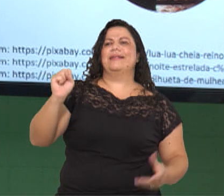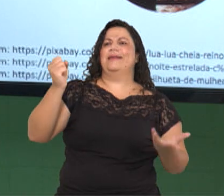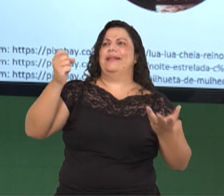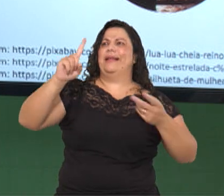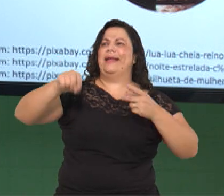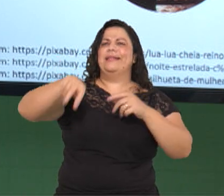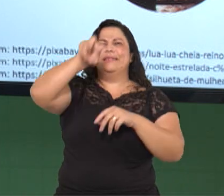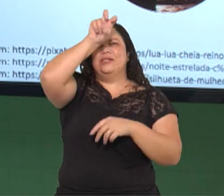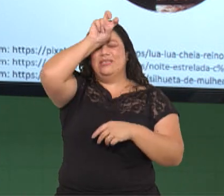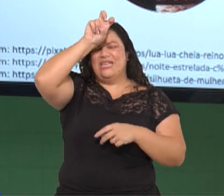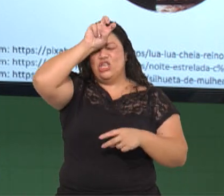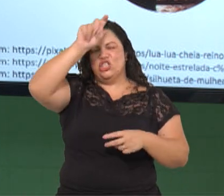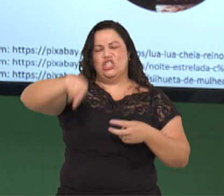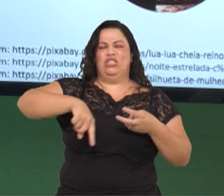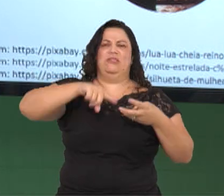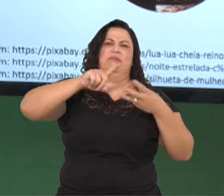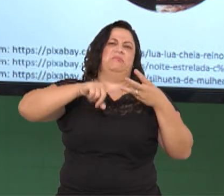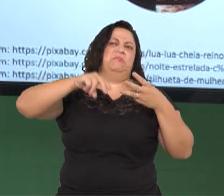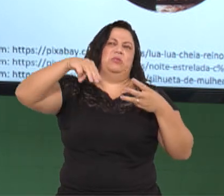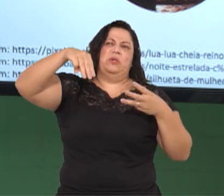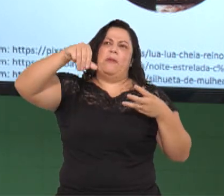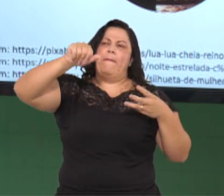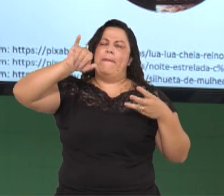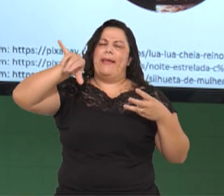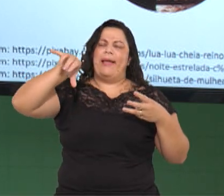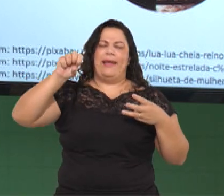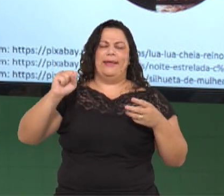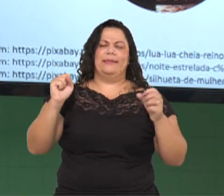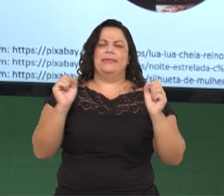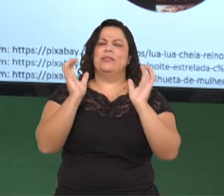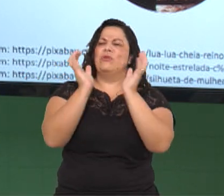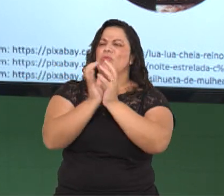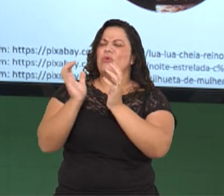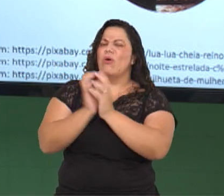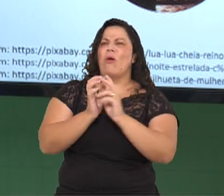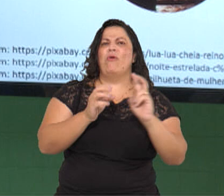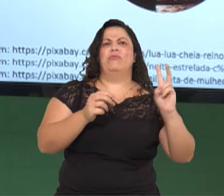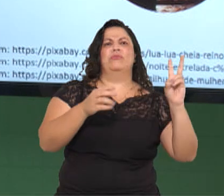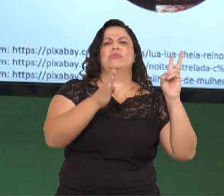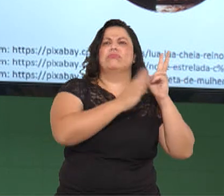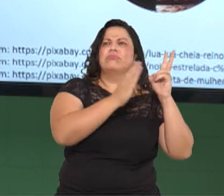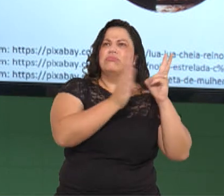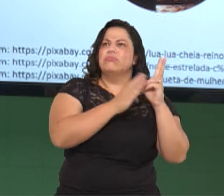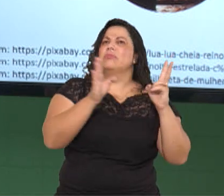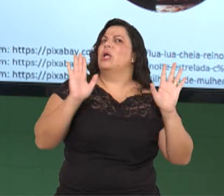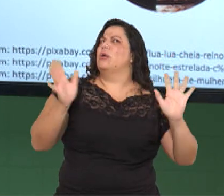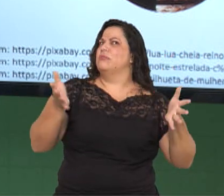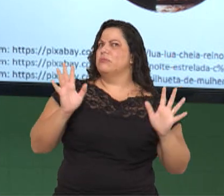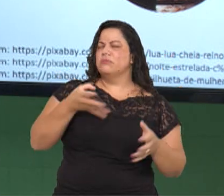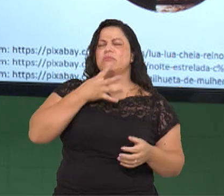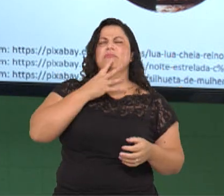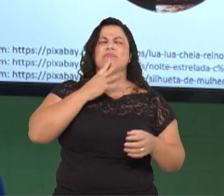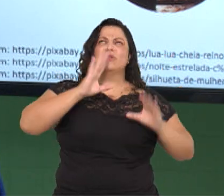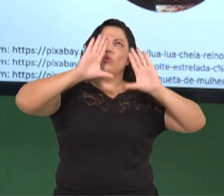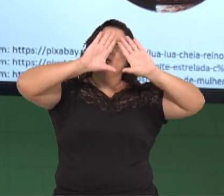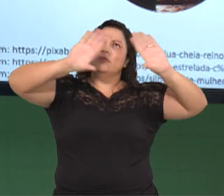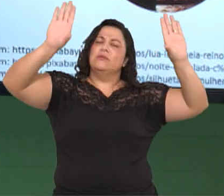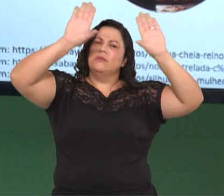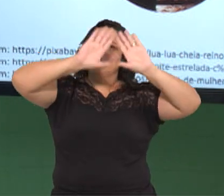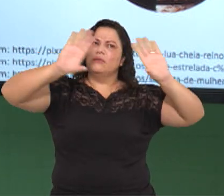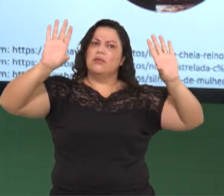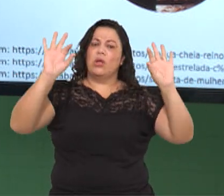os egípcios e povos indígenas já tinham conhecimento do céu, sem